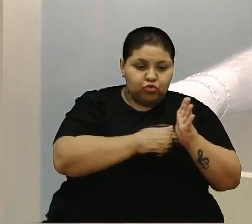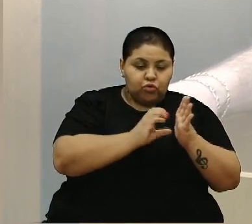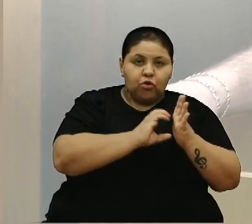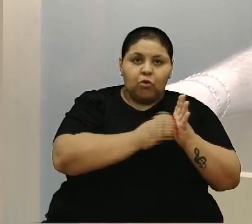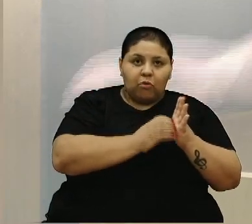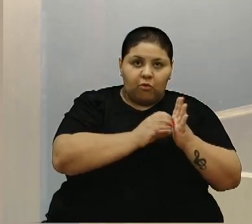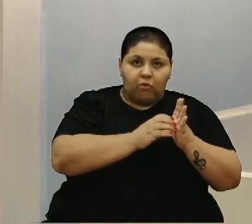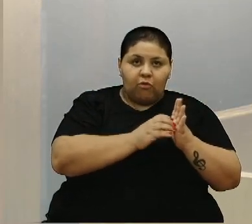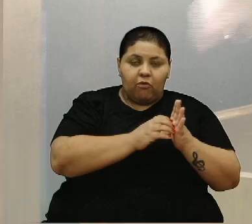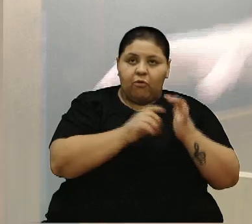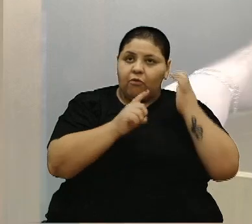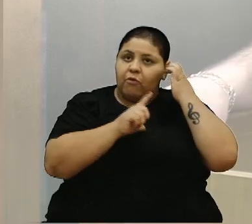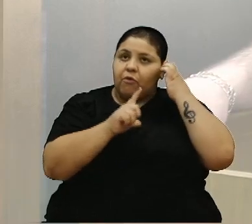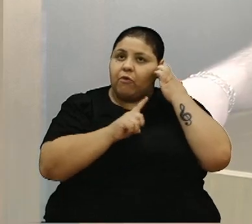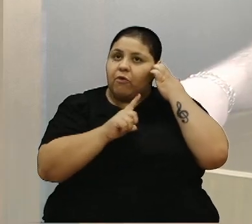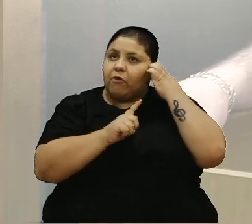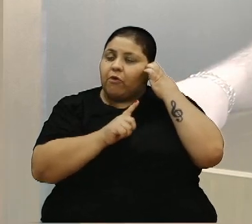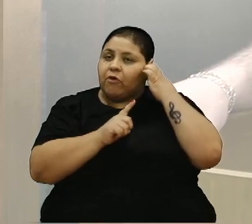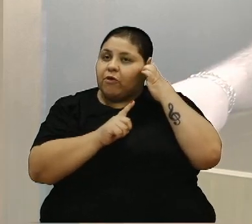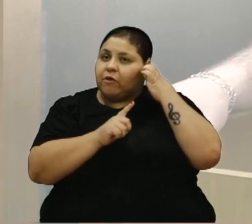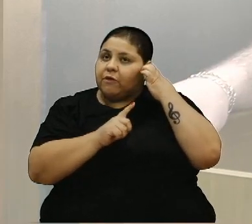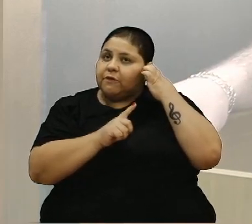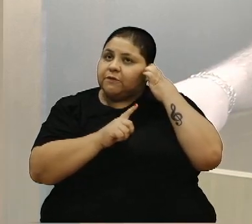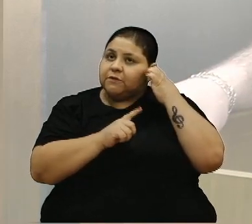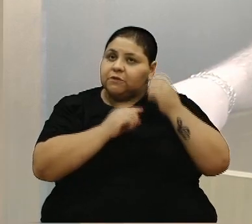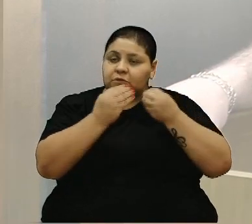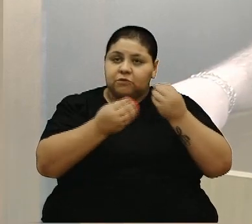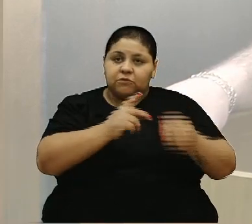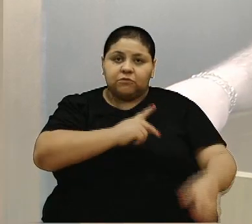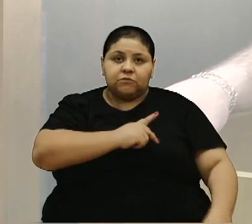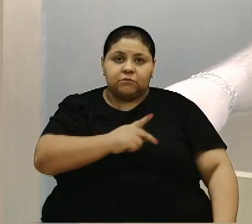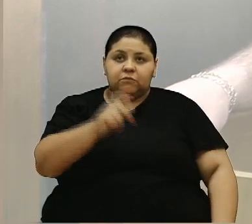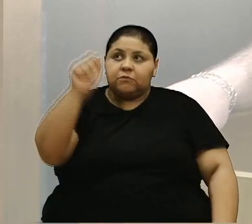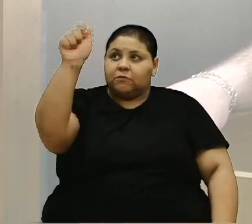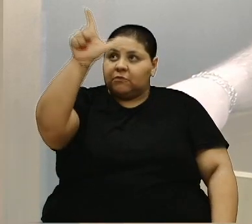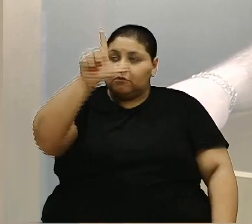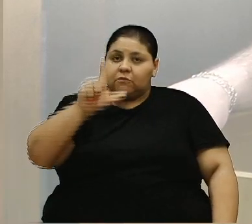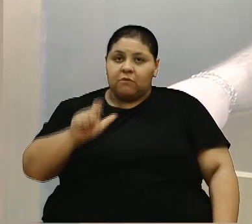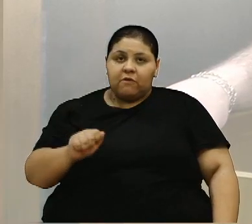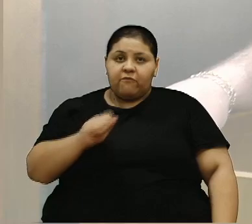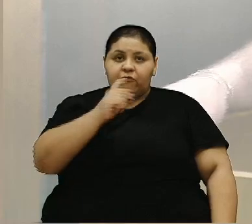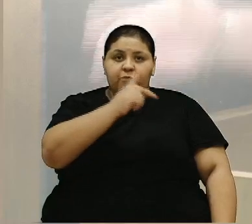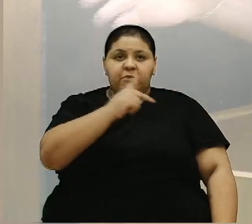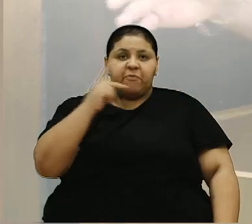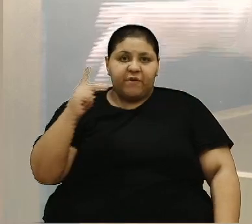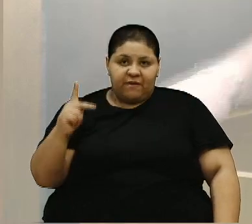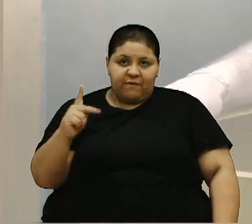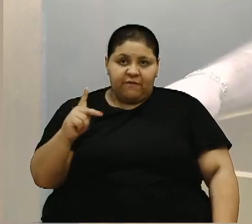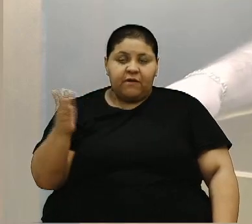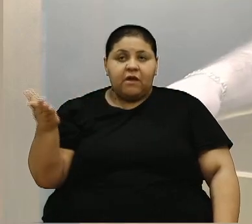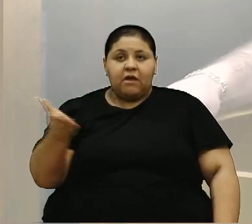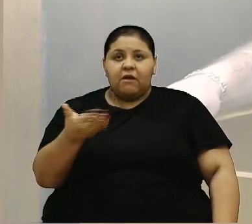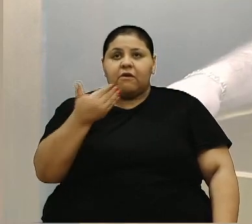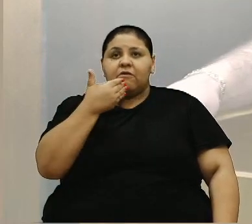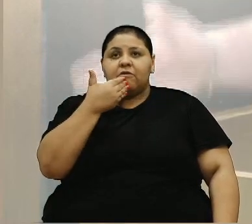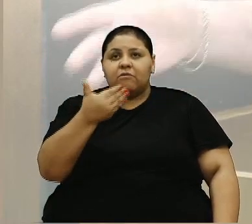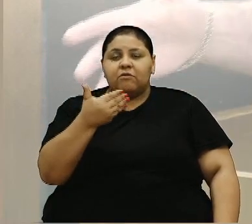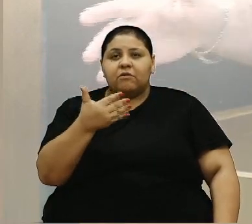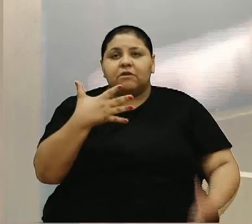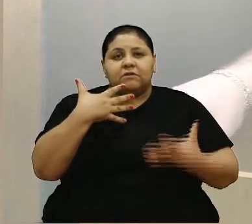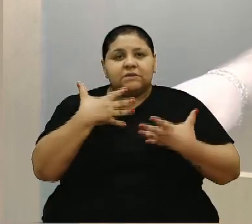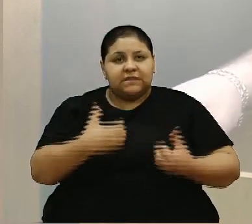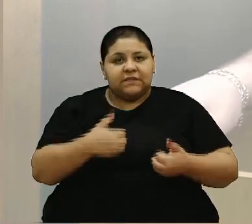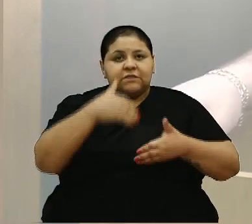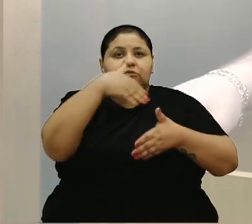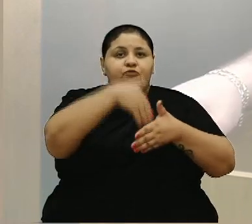possibilitou a ter ele também como presidente do Afro Progressistas. Então, aqui quero pedir a acolhida e o voto